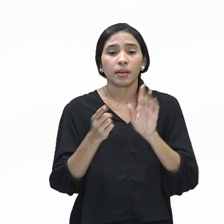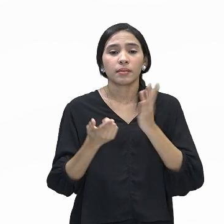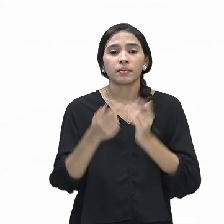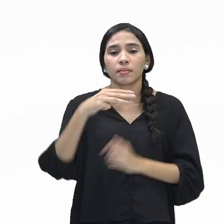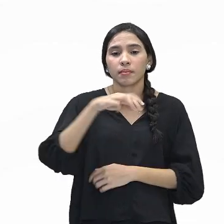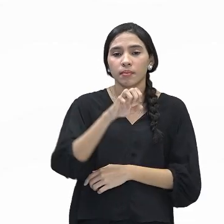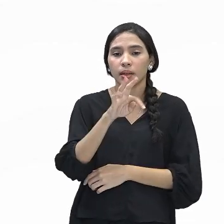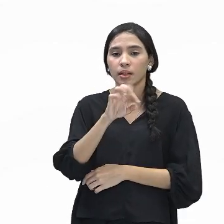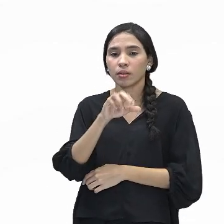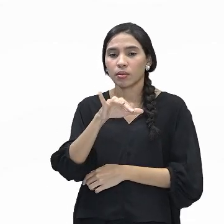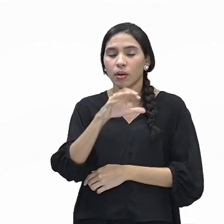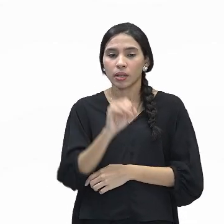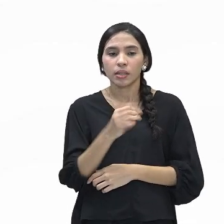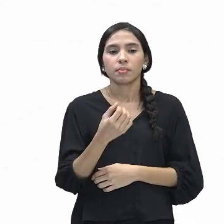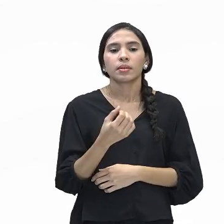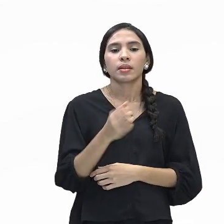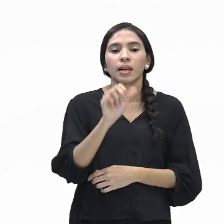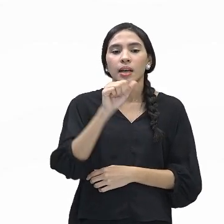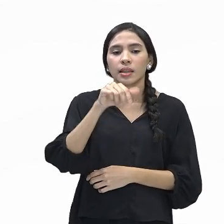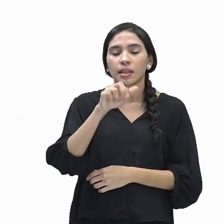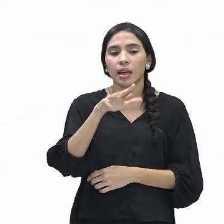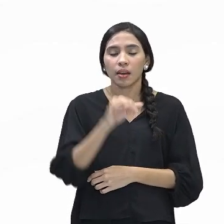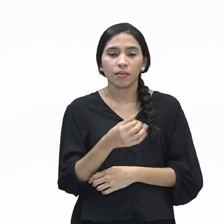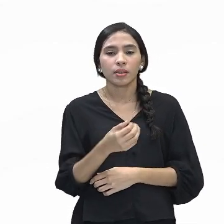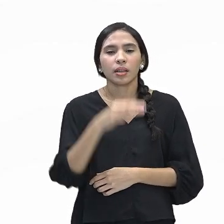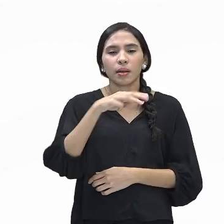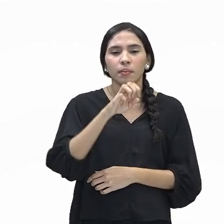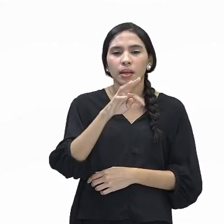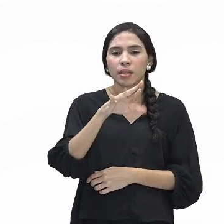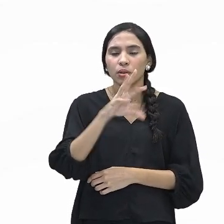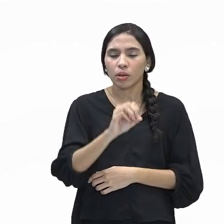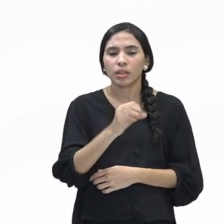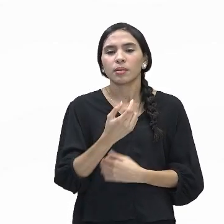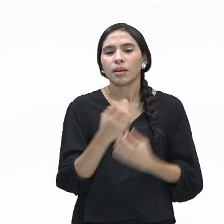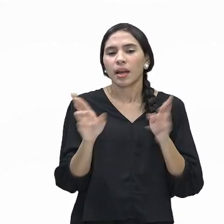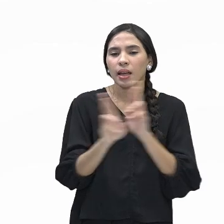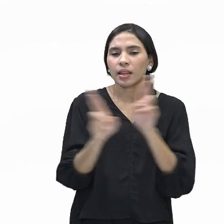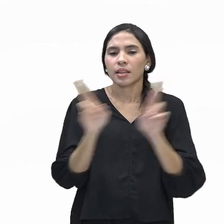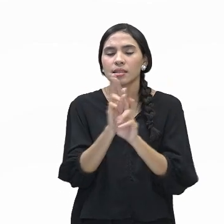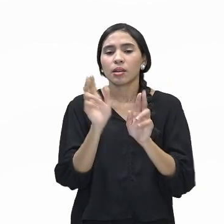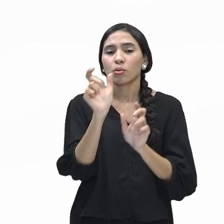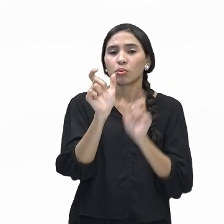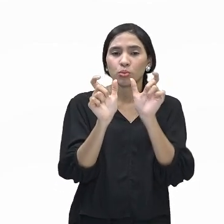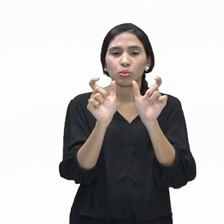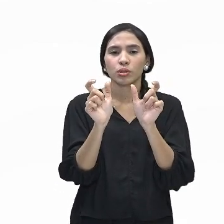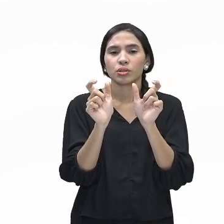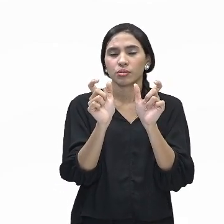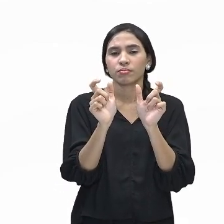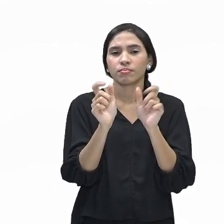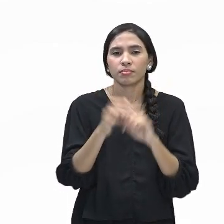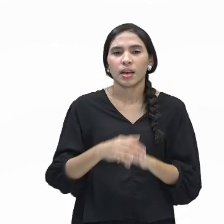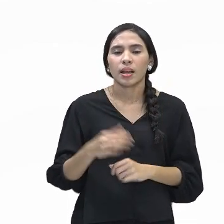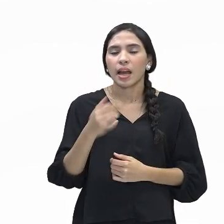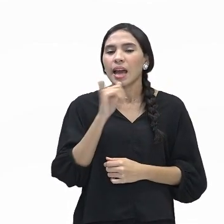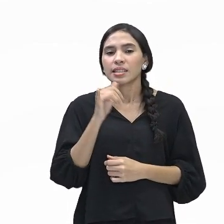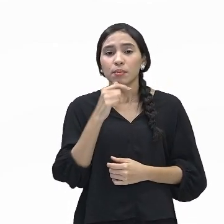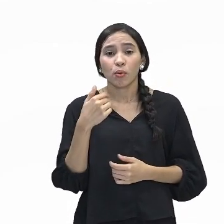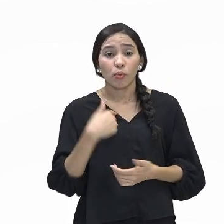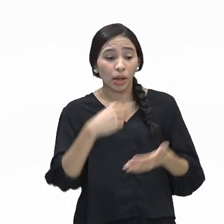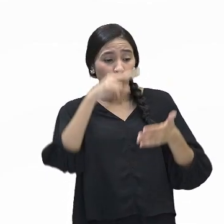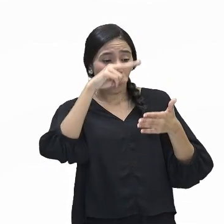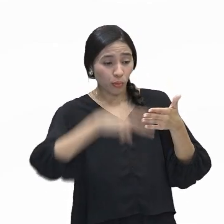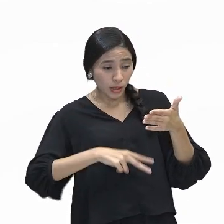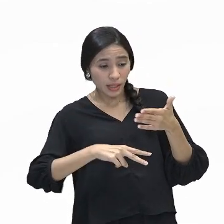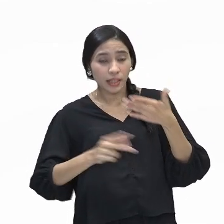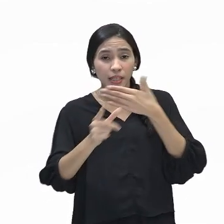relação entre duas palavras, como, por exemplo, eu li Guimarães Rosa. Tem como eu ler uma pessoa? Não, significa que eu li a